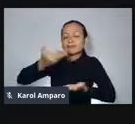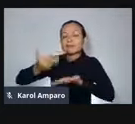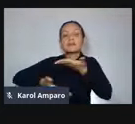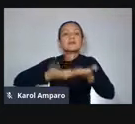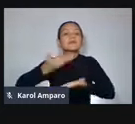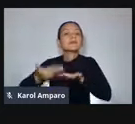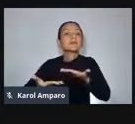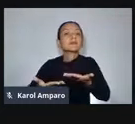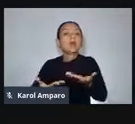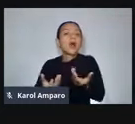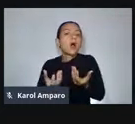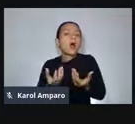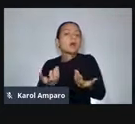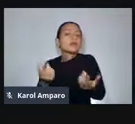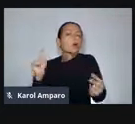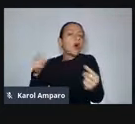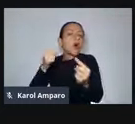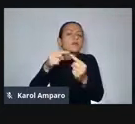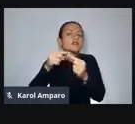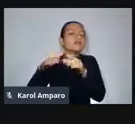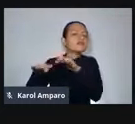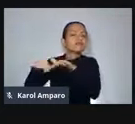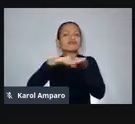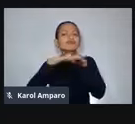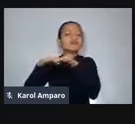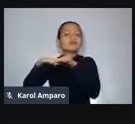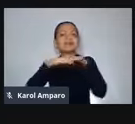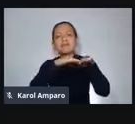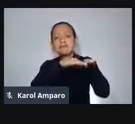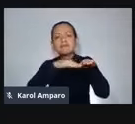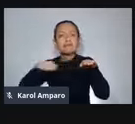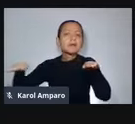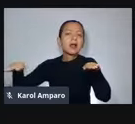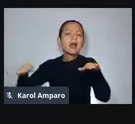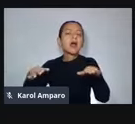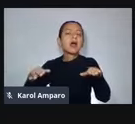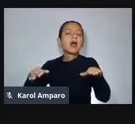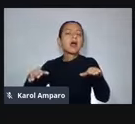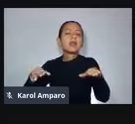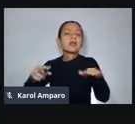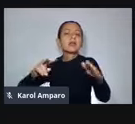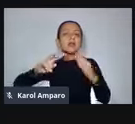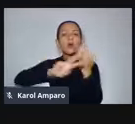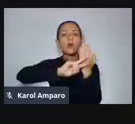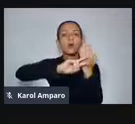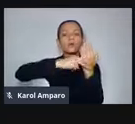podemos chegar à igualdade, à harmonia e, por consequência, à felicidade.